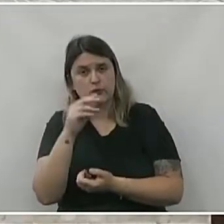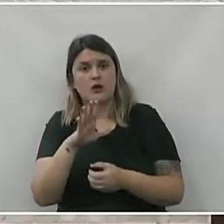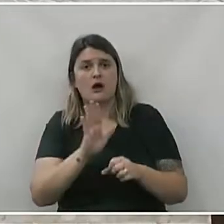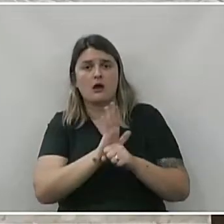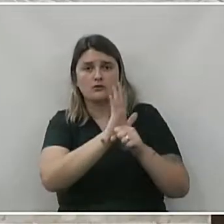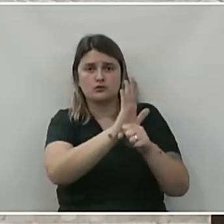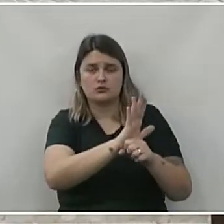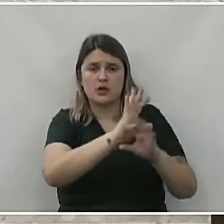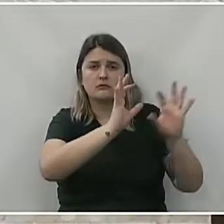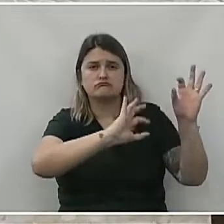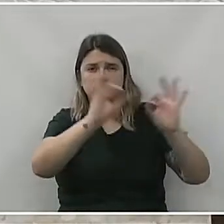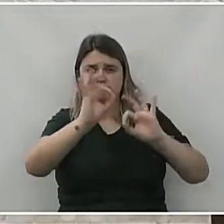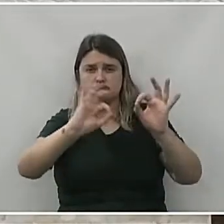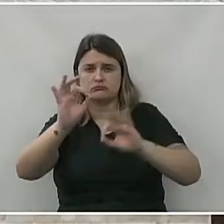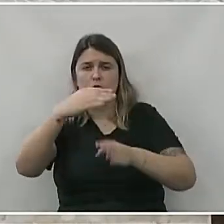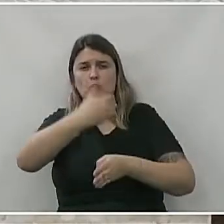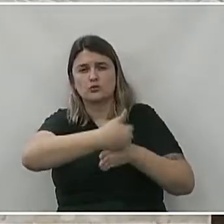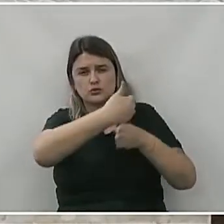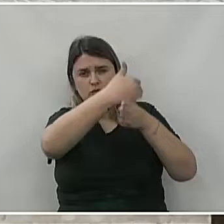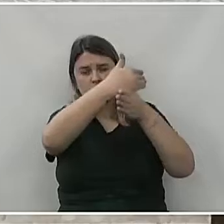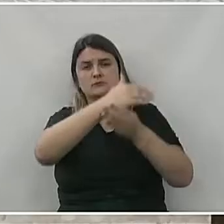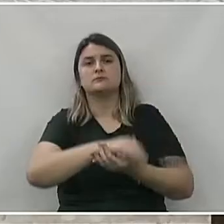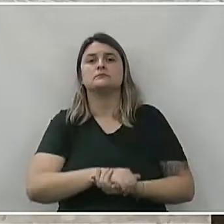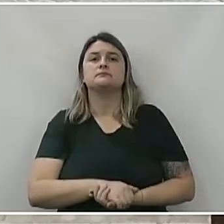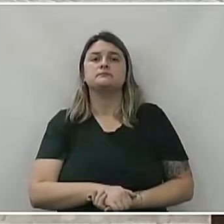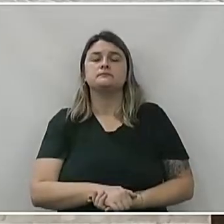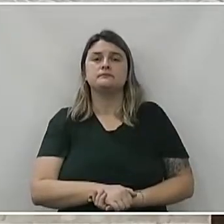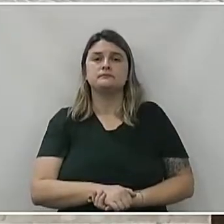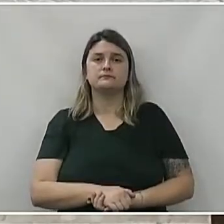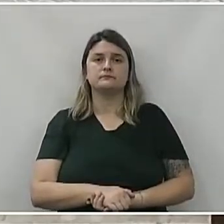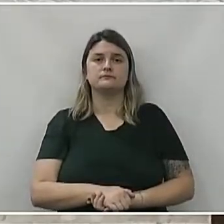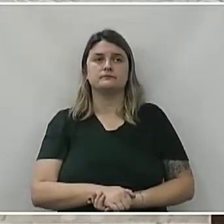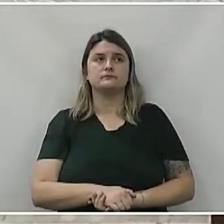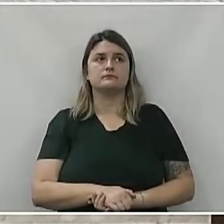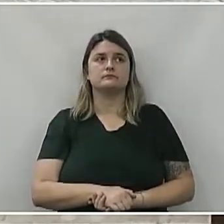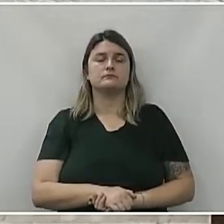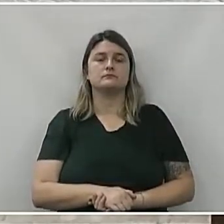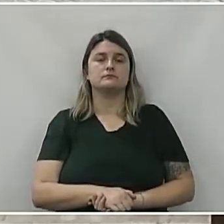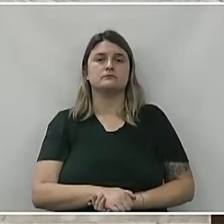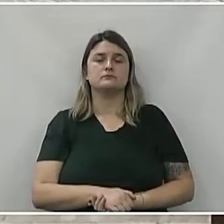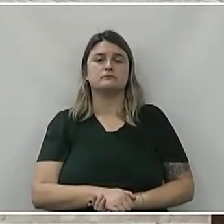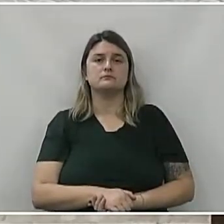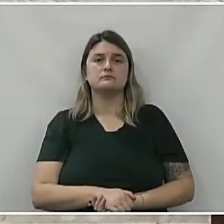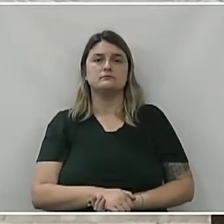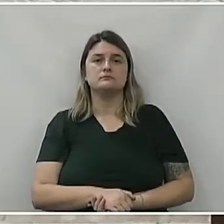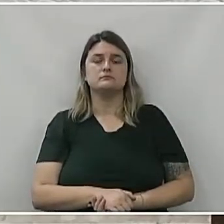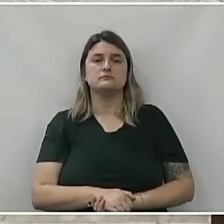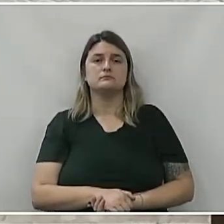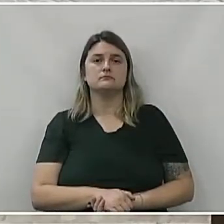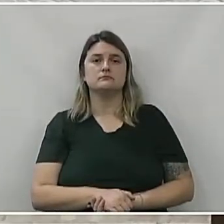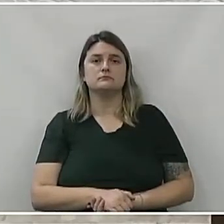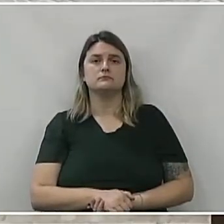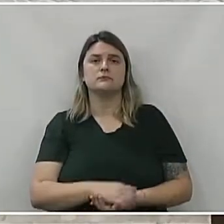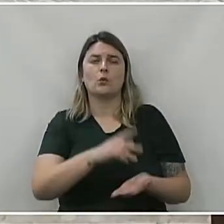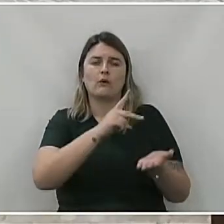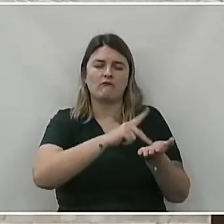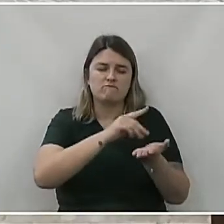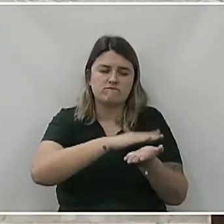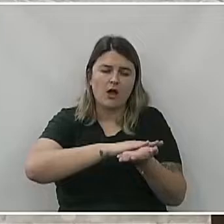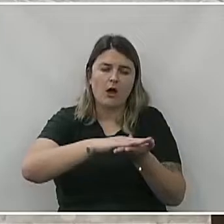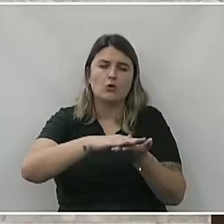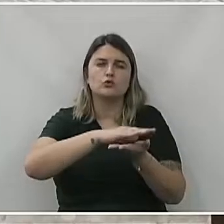ali que foi feito várias reuniões, e aquelas melhorias, aquele asfalto,